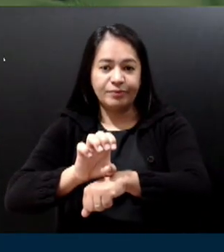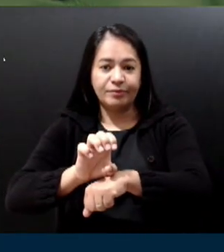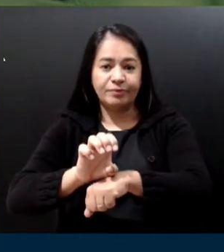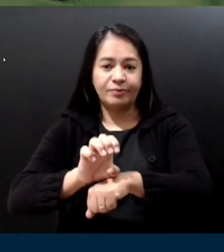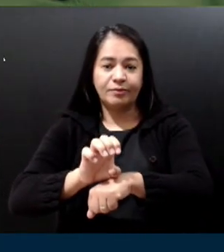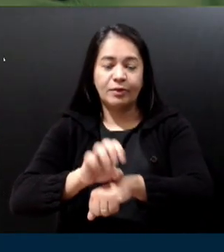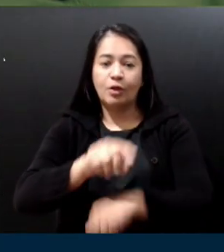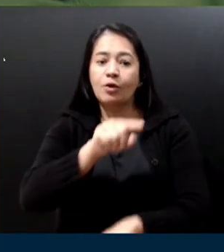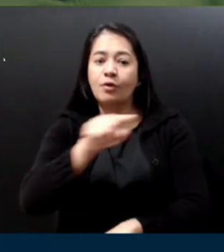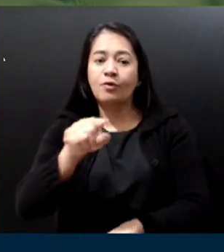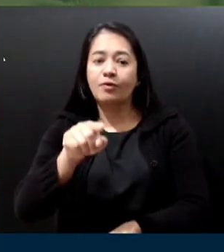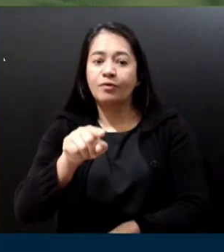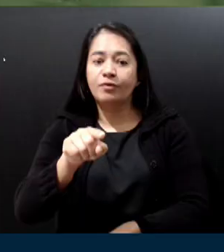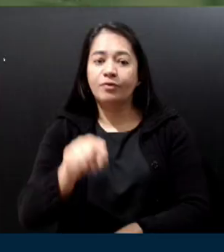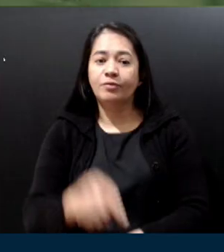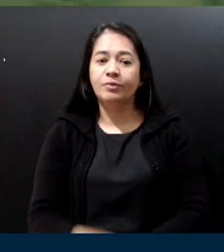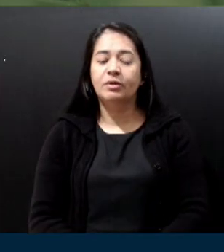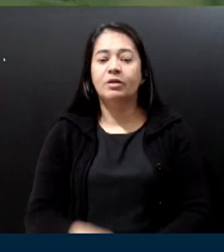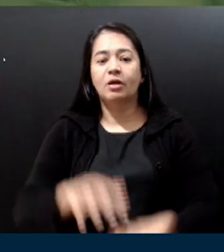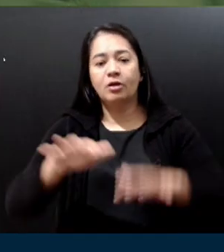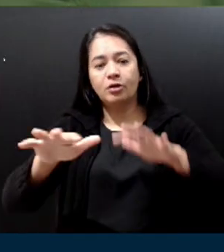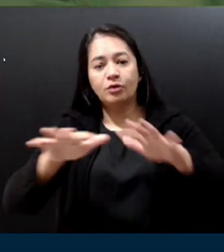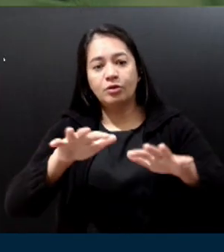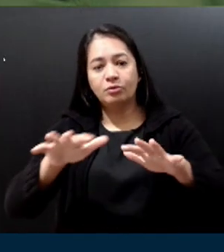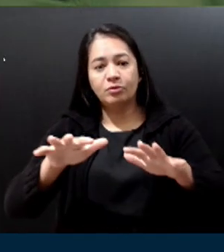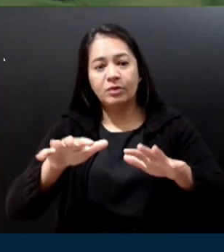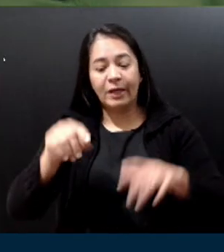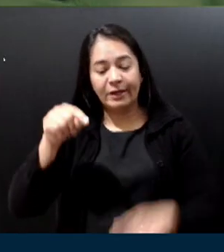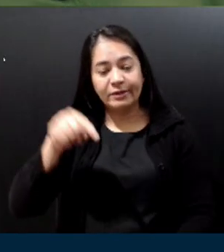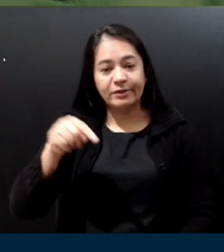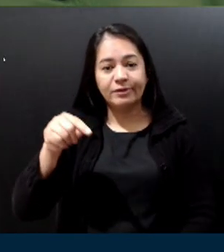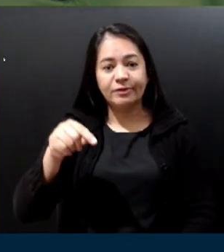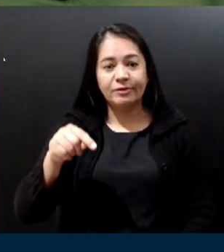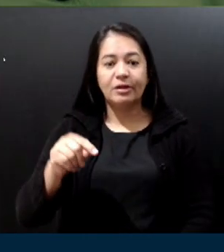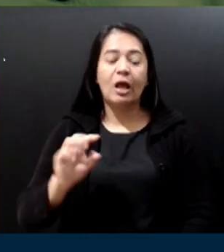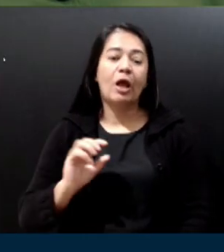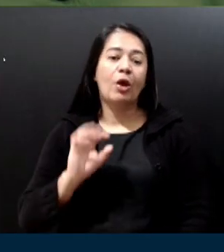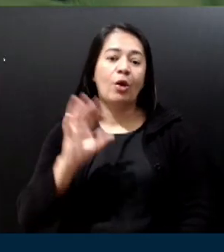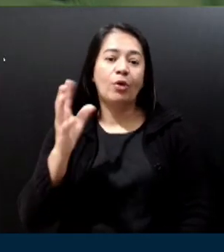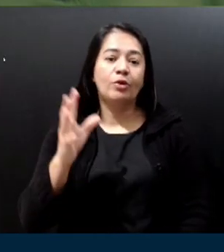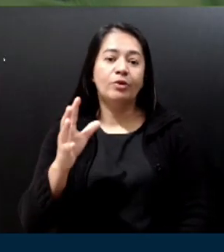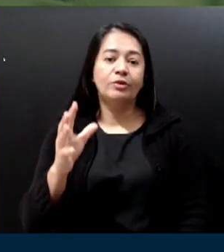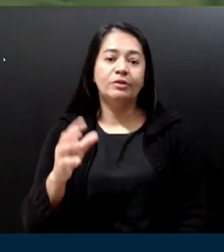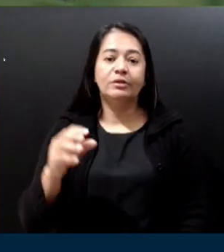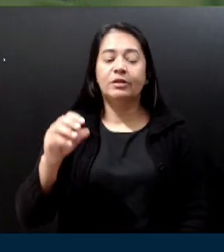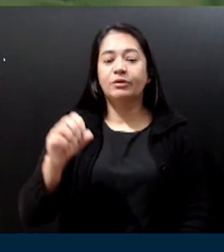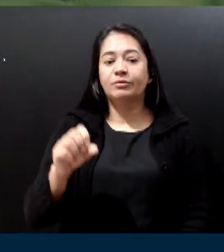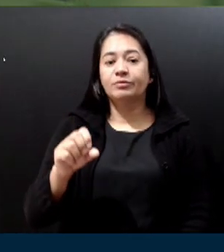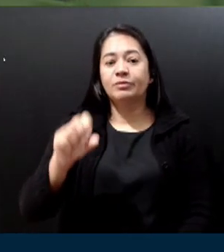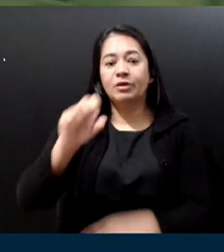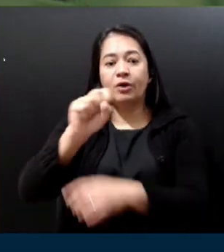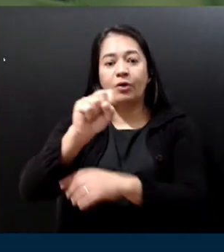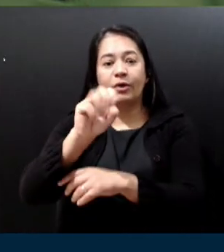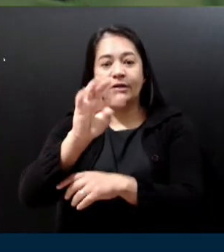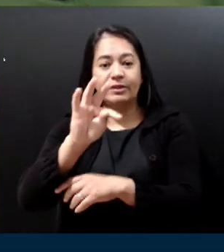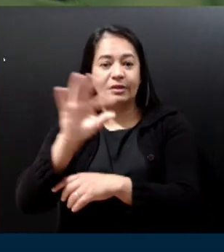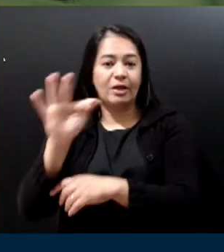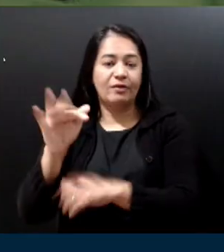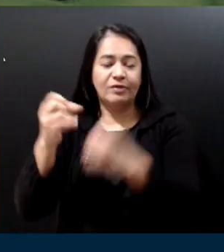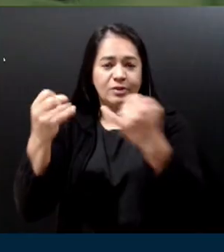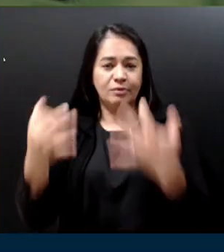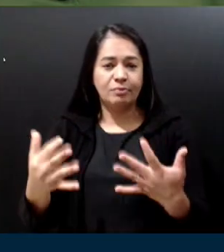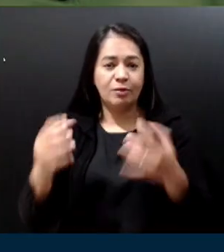movimentos forçaram a que tivesse. E a Suprema Corte, em 2015, falou que é obrigatório, a